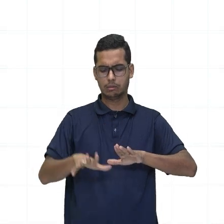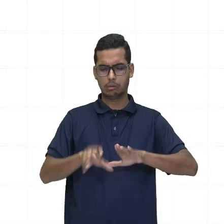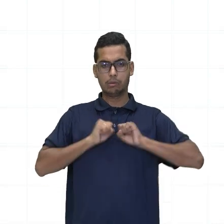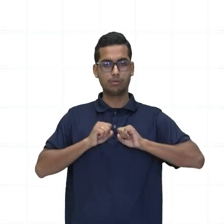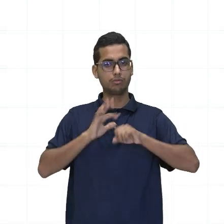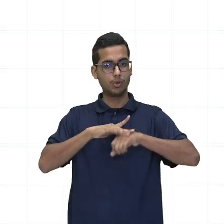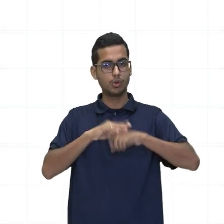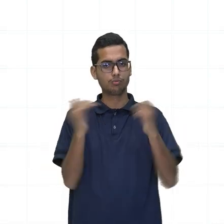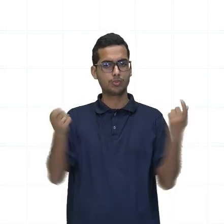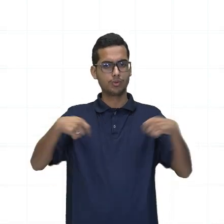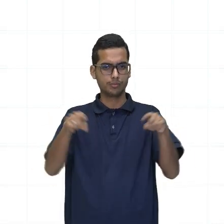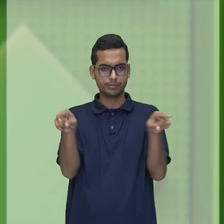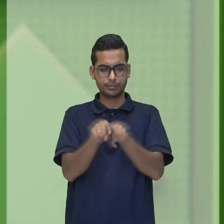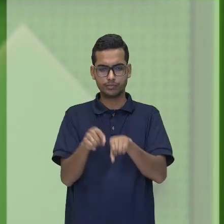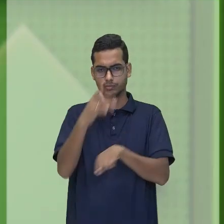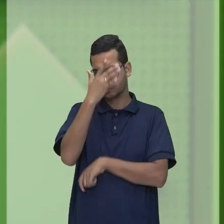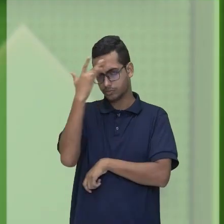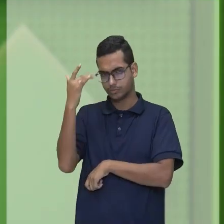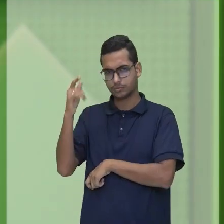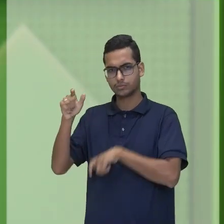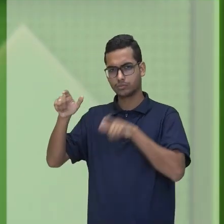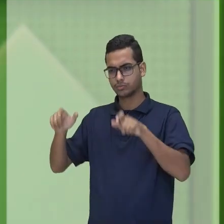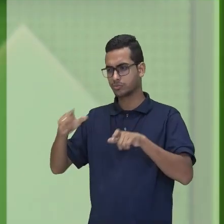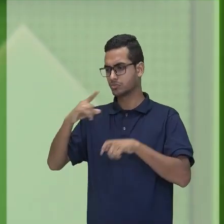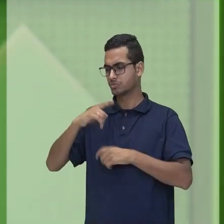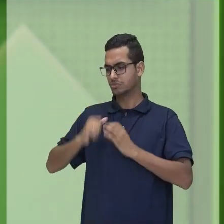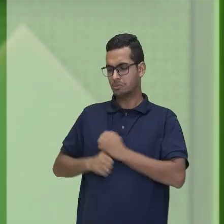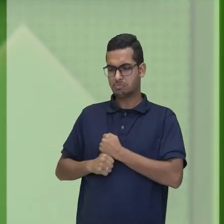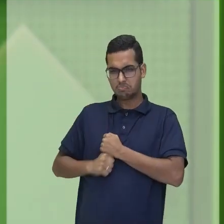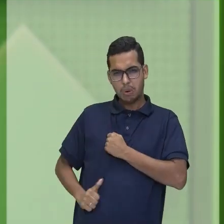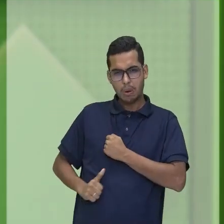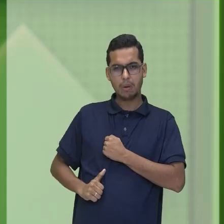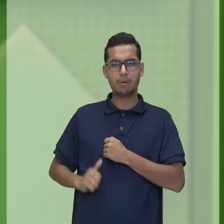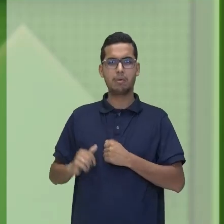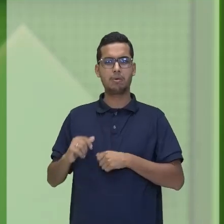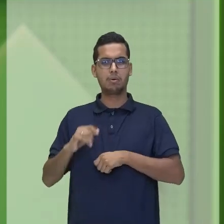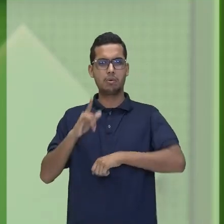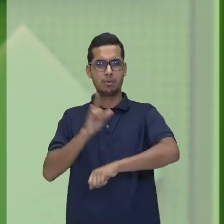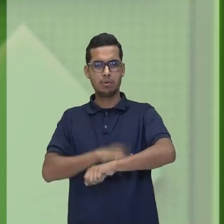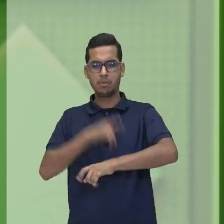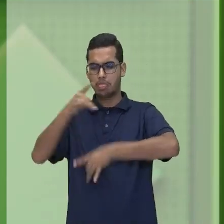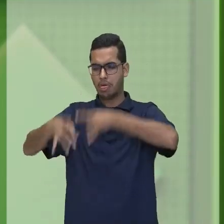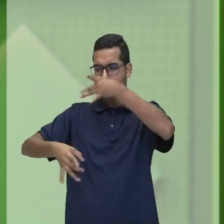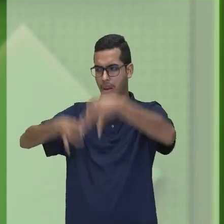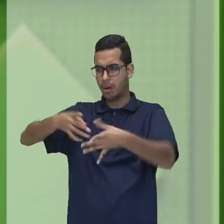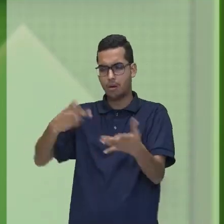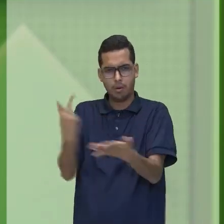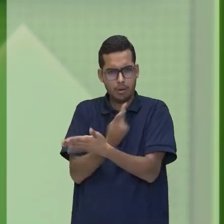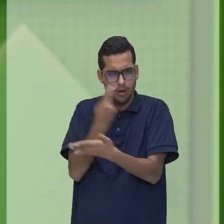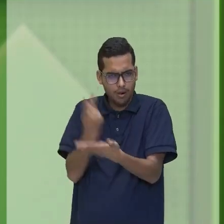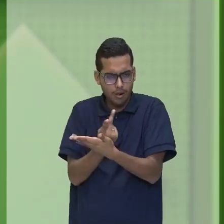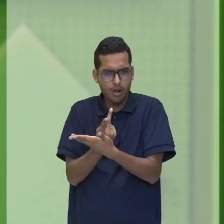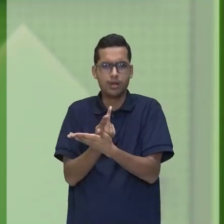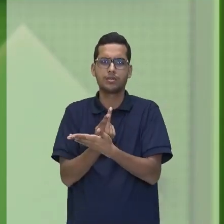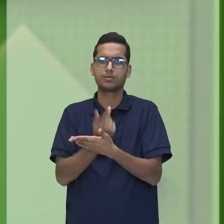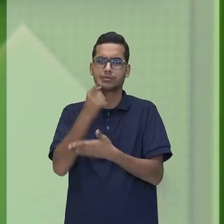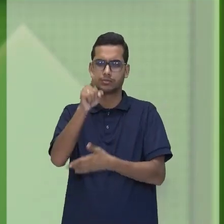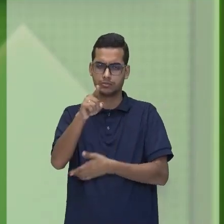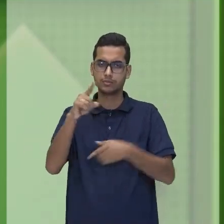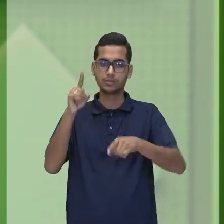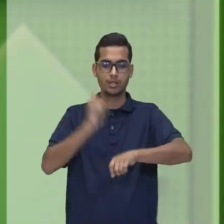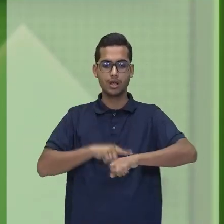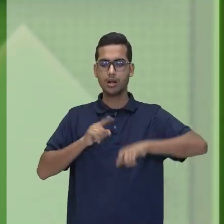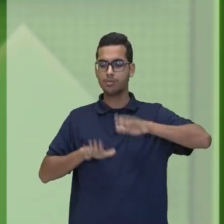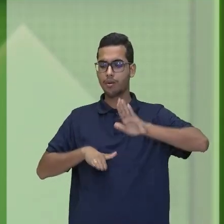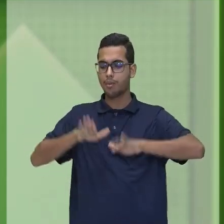podem depositar ali, né, as suas fezes, os seus dejetos, ou seja, de maneira totalmente errada, né, você pode acabar